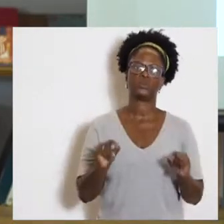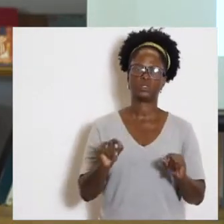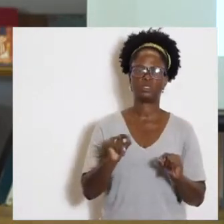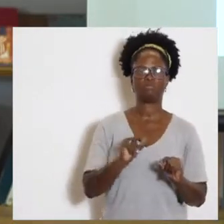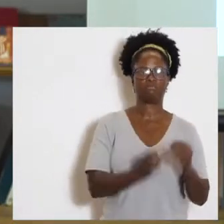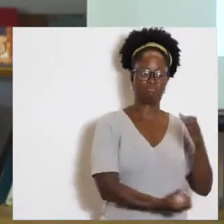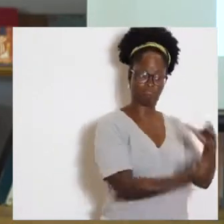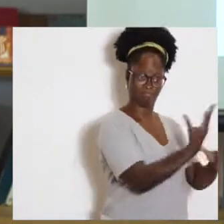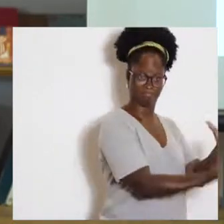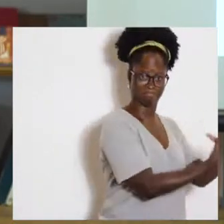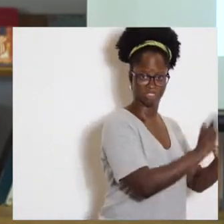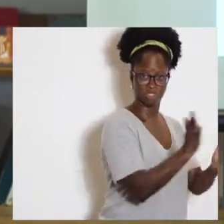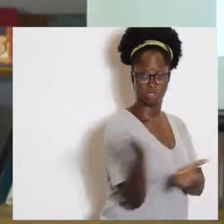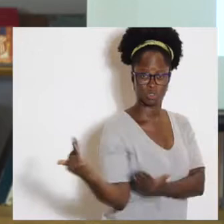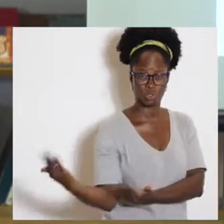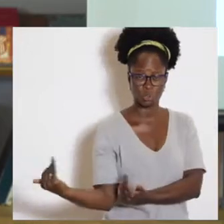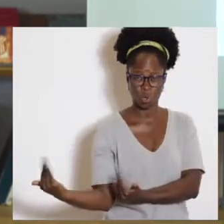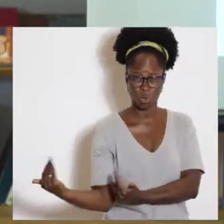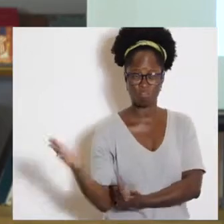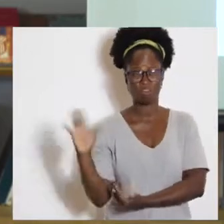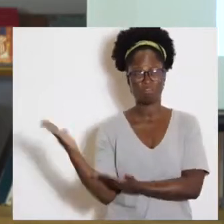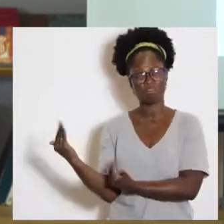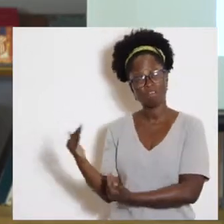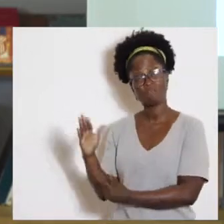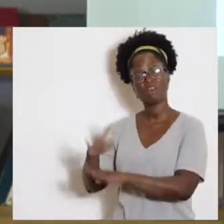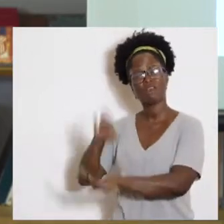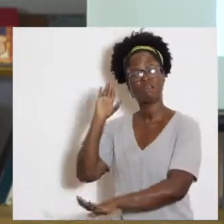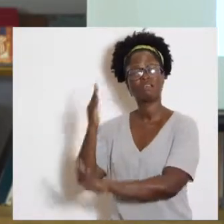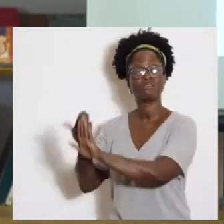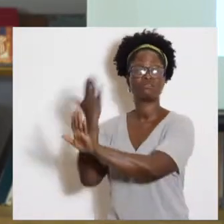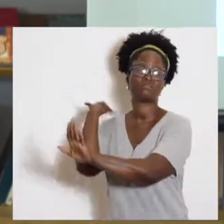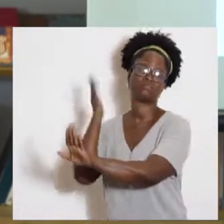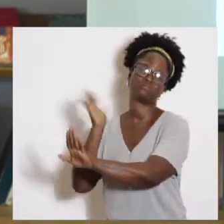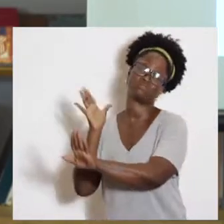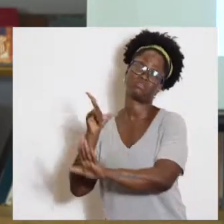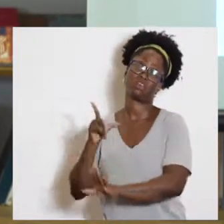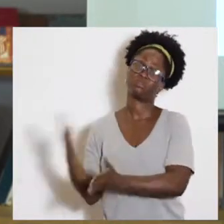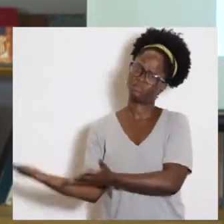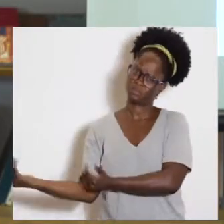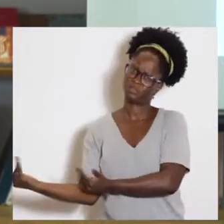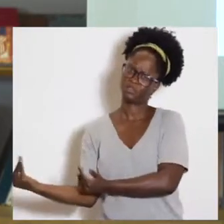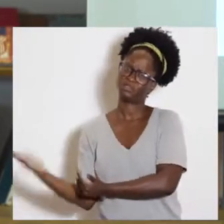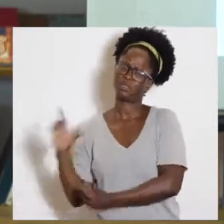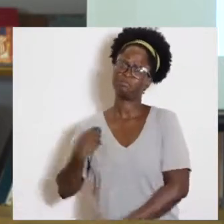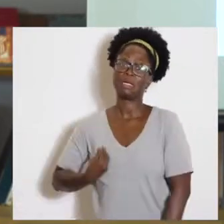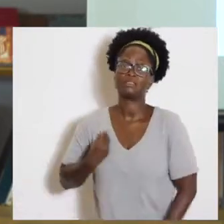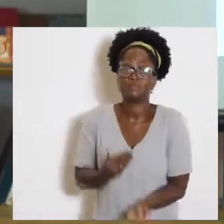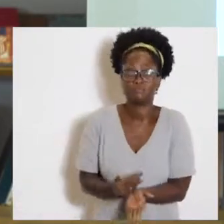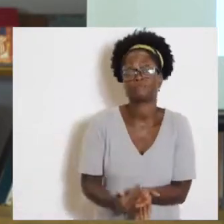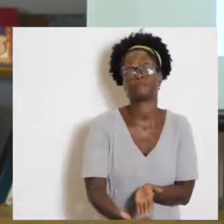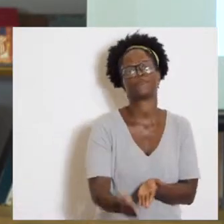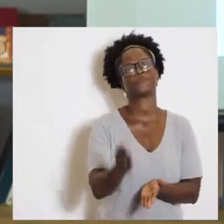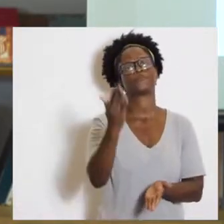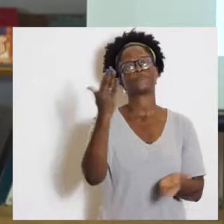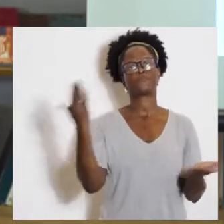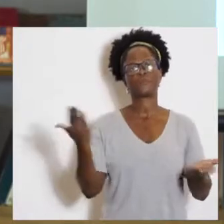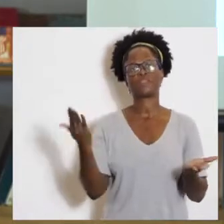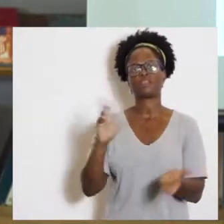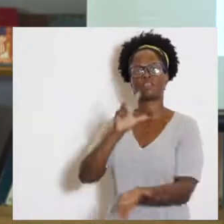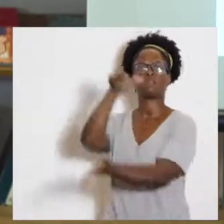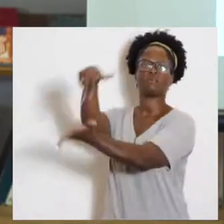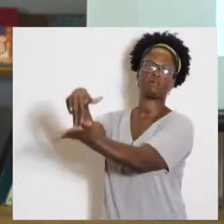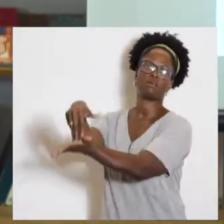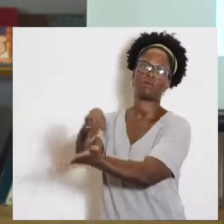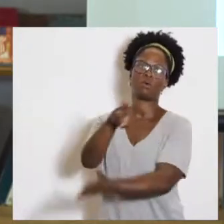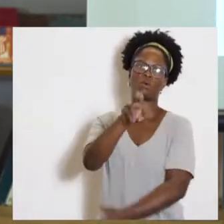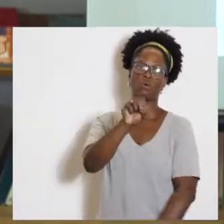sarau muito jovem é um dos poetas mais antigos embora muito jovem deste sarau e sair daqui e ingressa